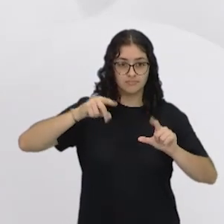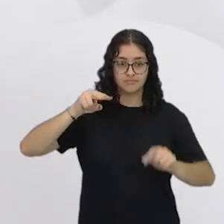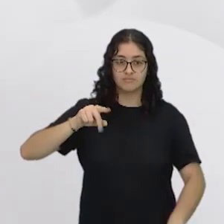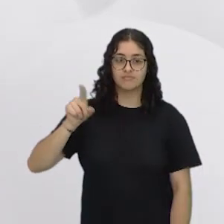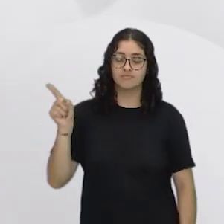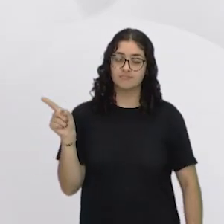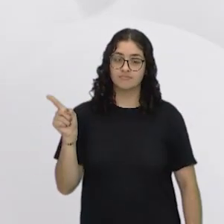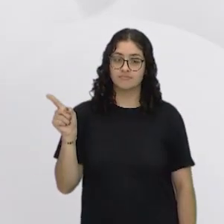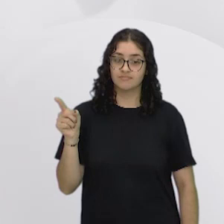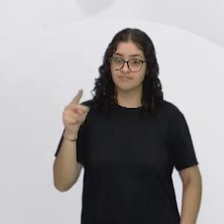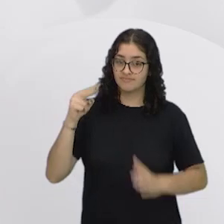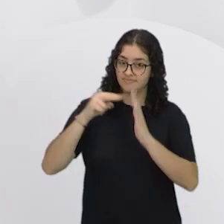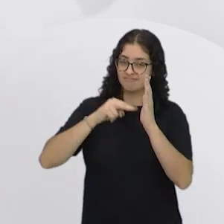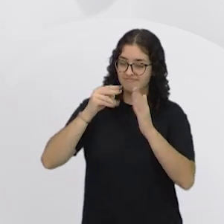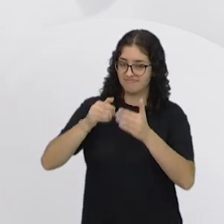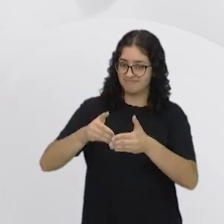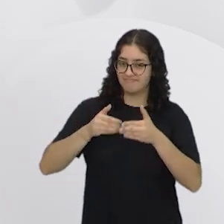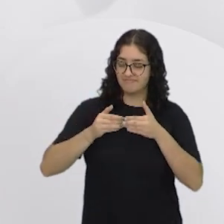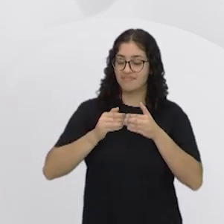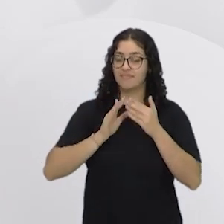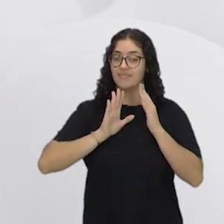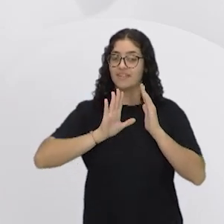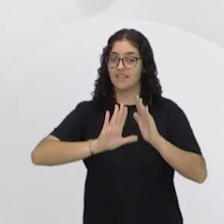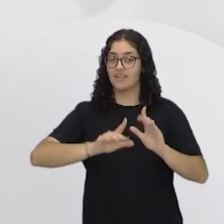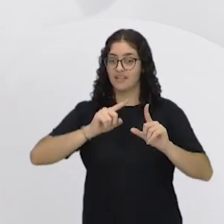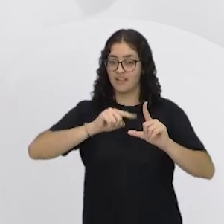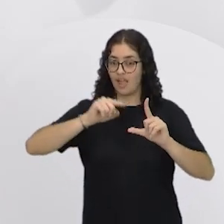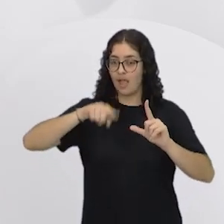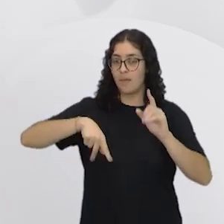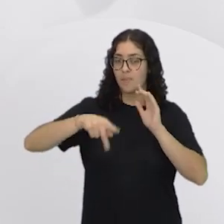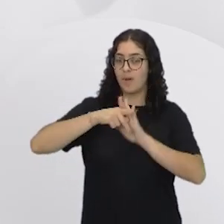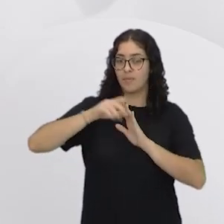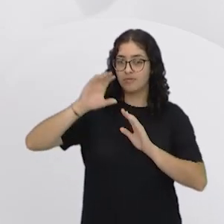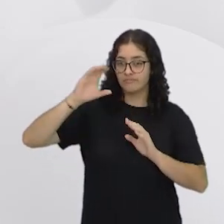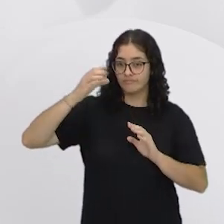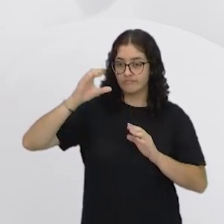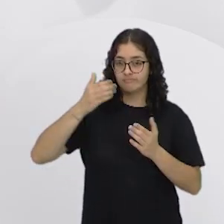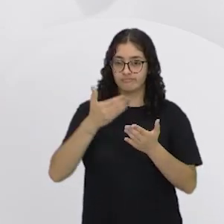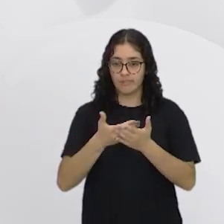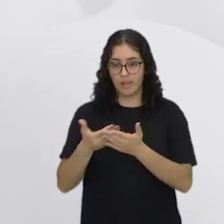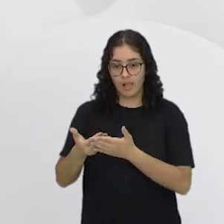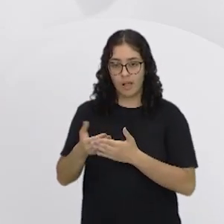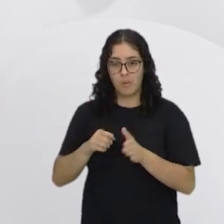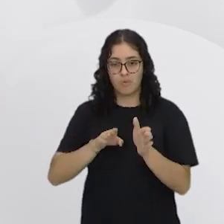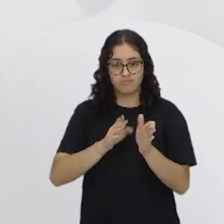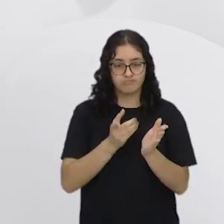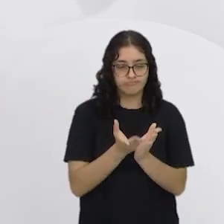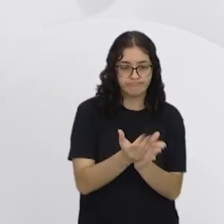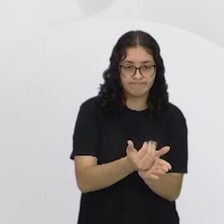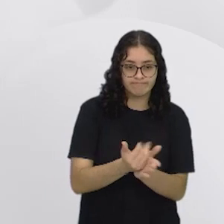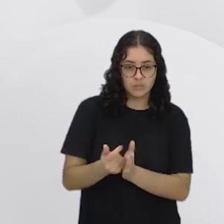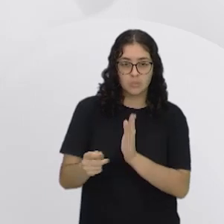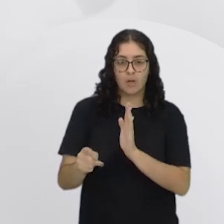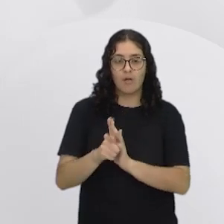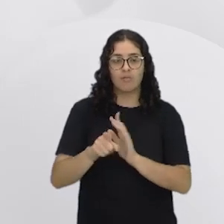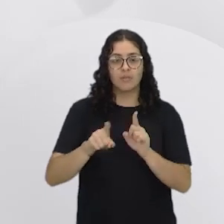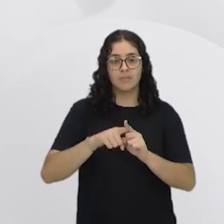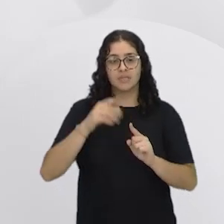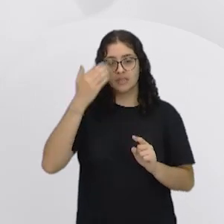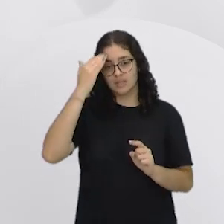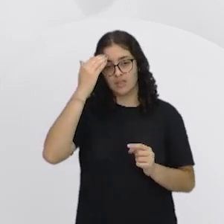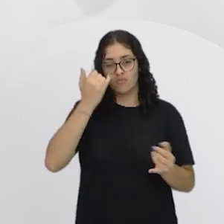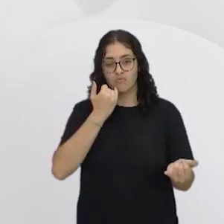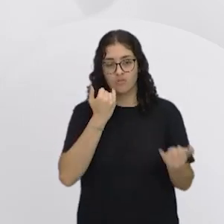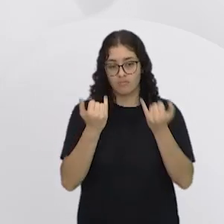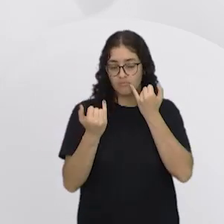nós, por gentileza. A estatística é uma ciência que se dedica à coleta, à análise e à interpretação de